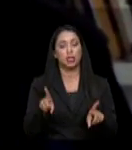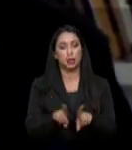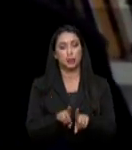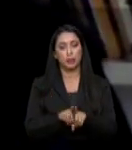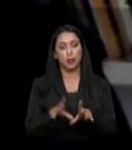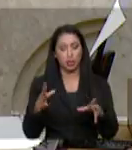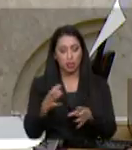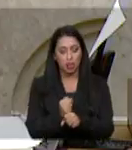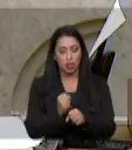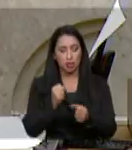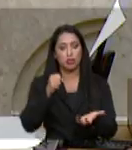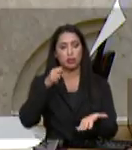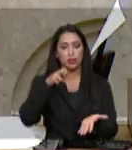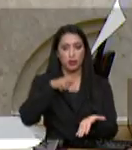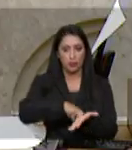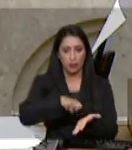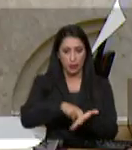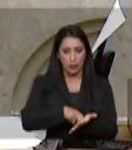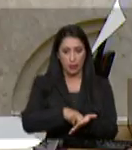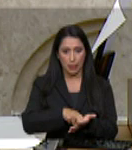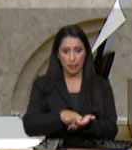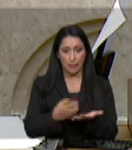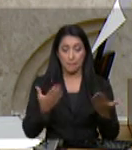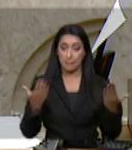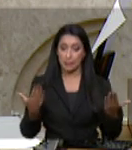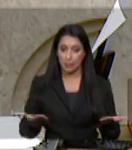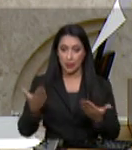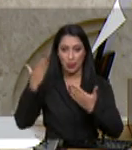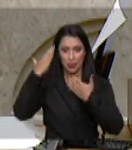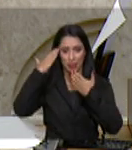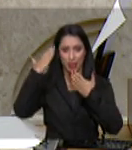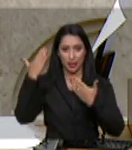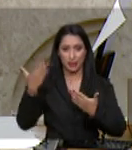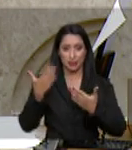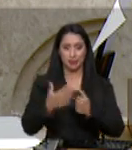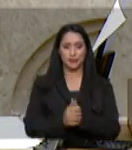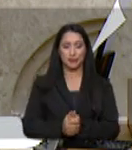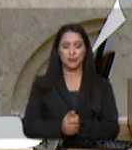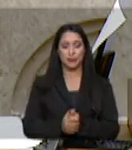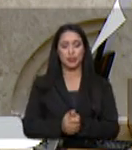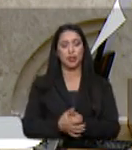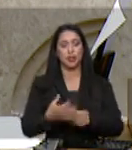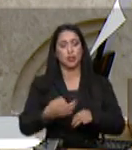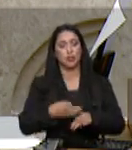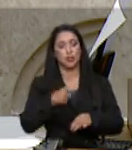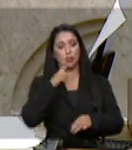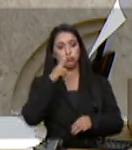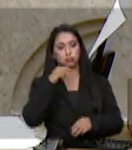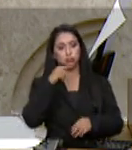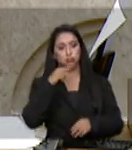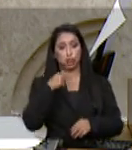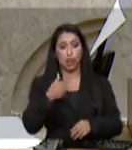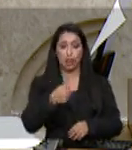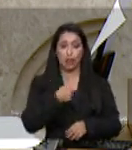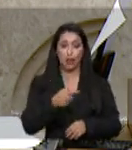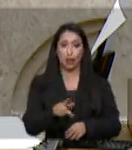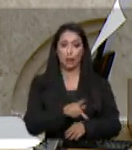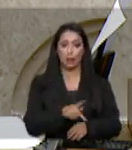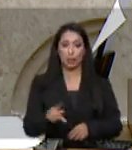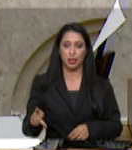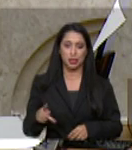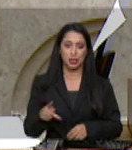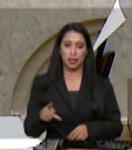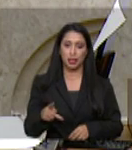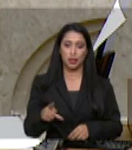Muito obrigado muito obrigado minimamentes cerveja para mim já qualidade Presidente